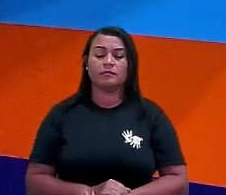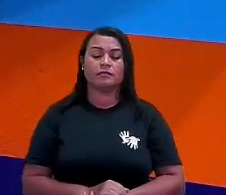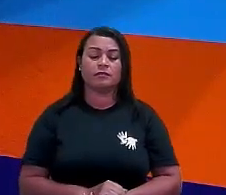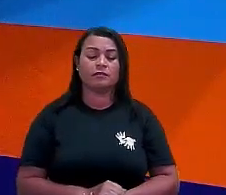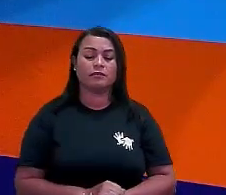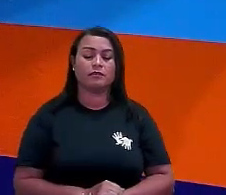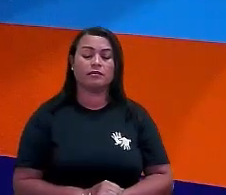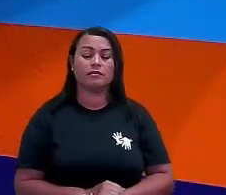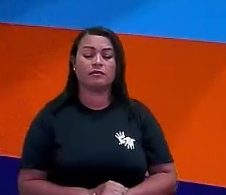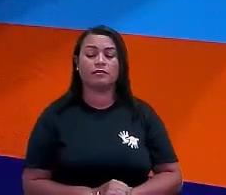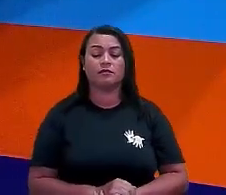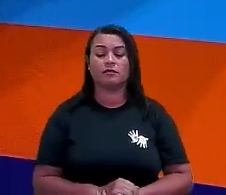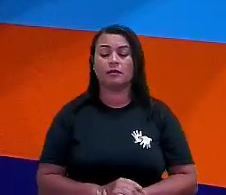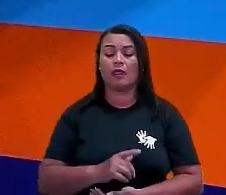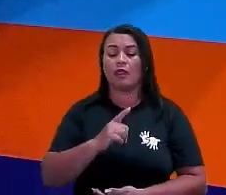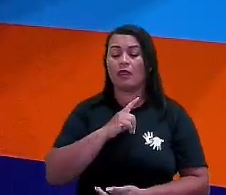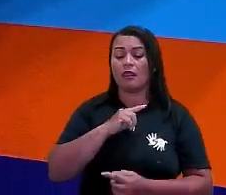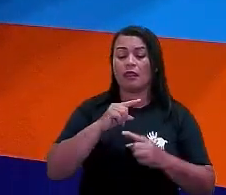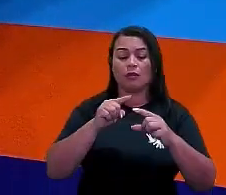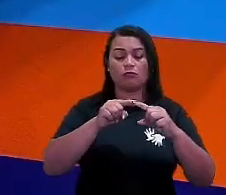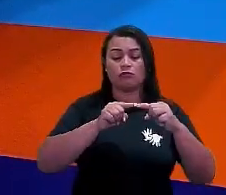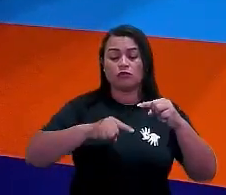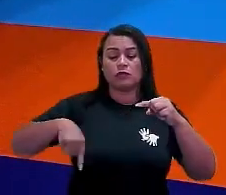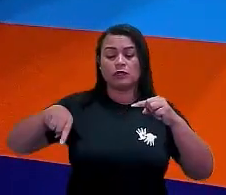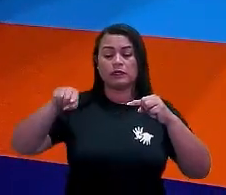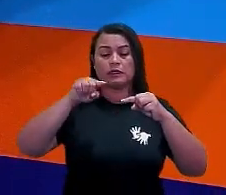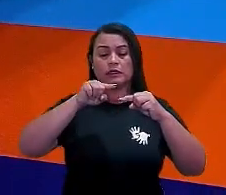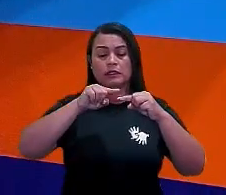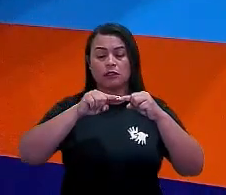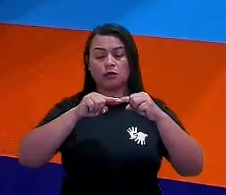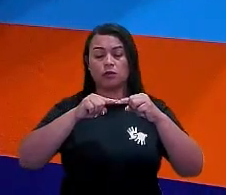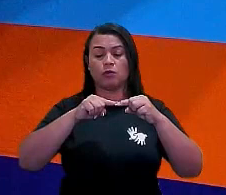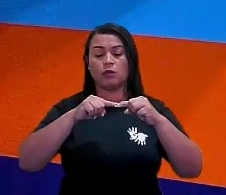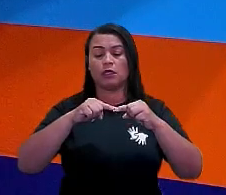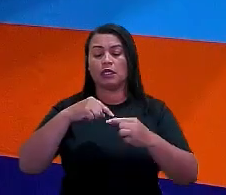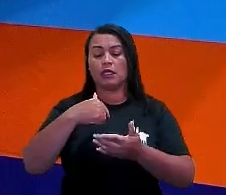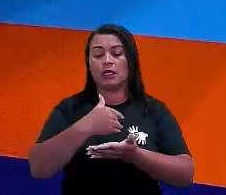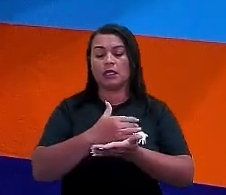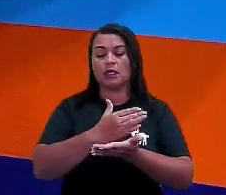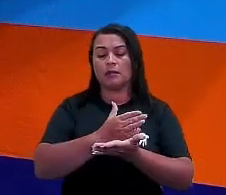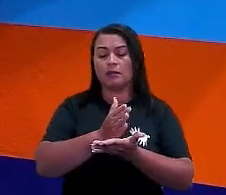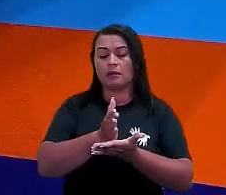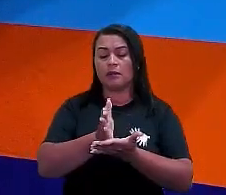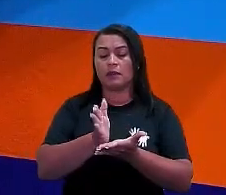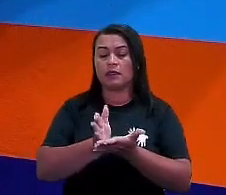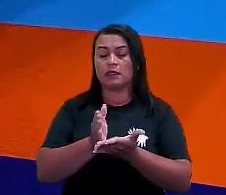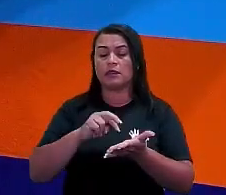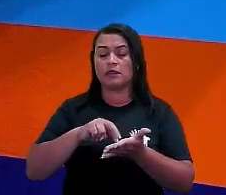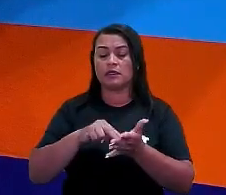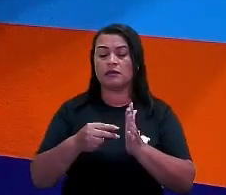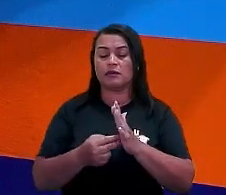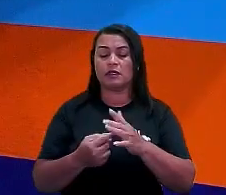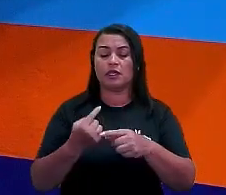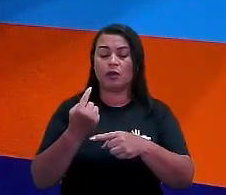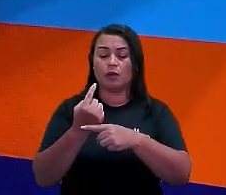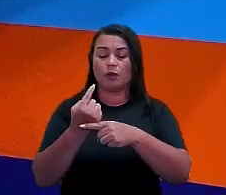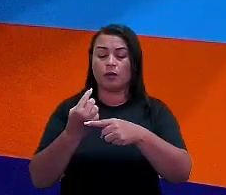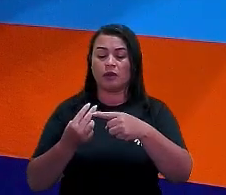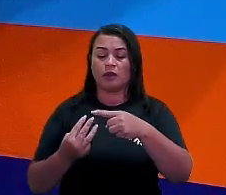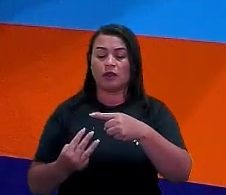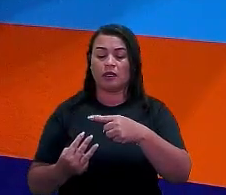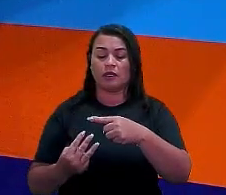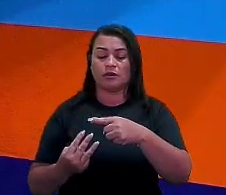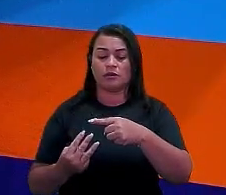tá? Fiz com círculo, e cada pedacinho desse aqui, ó, significa 1/3,